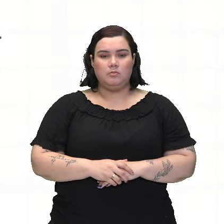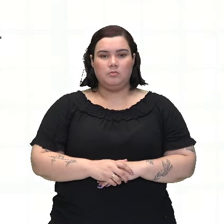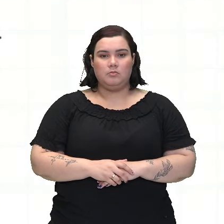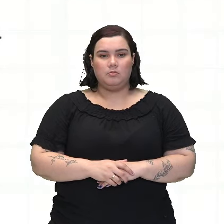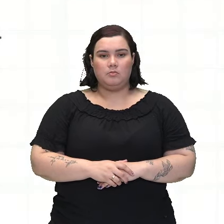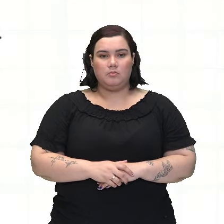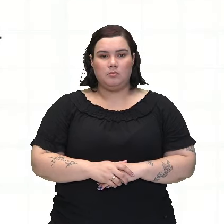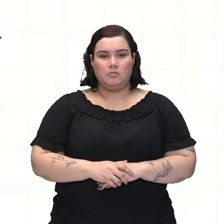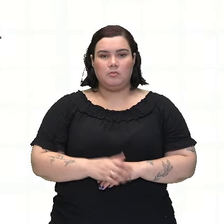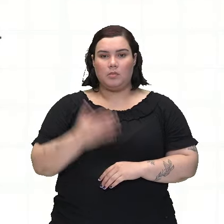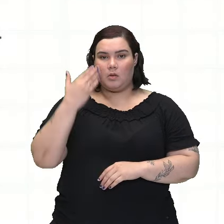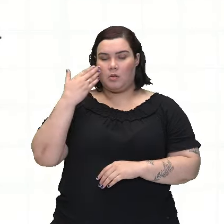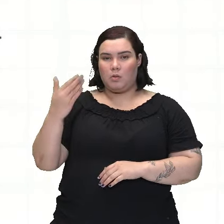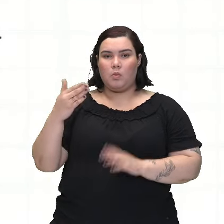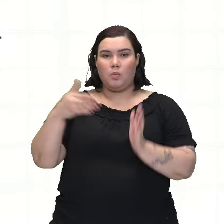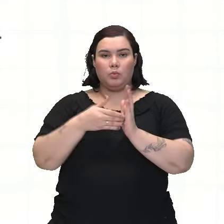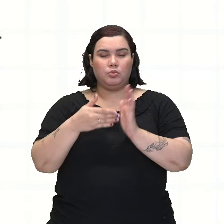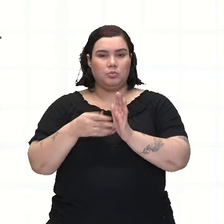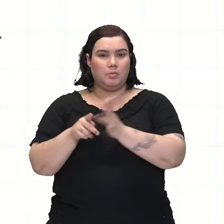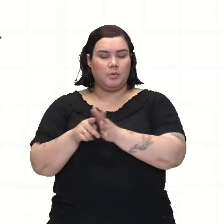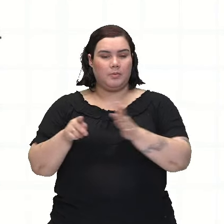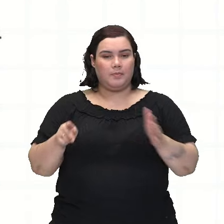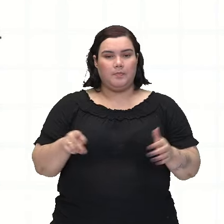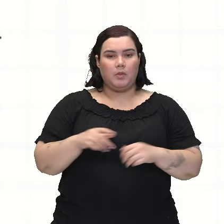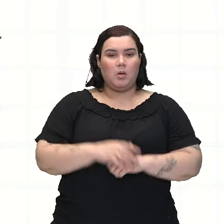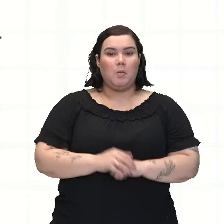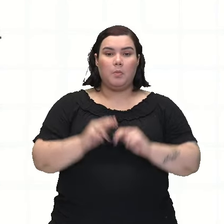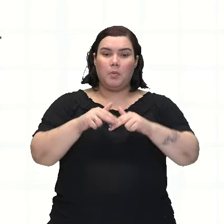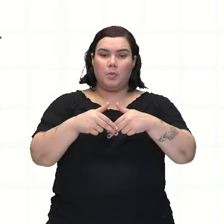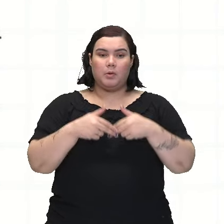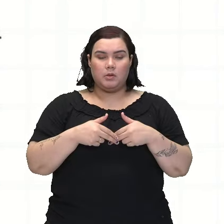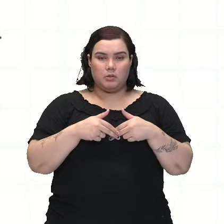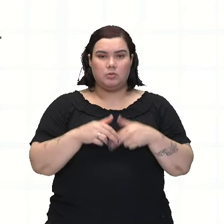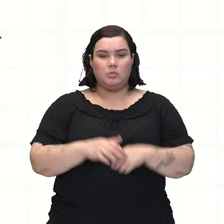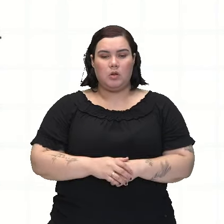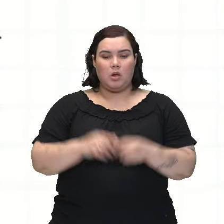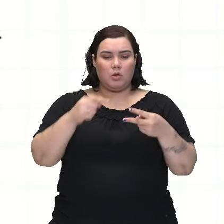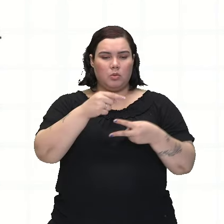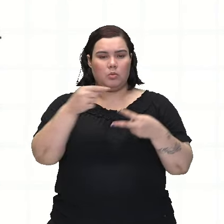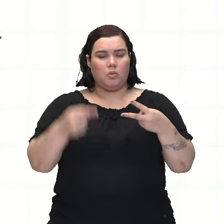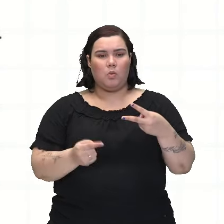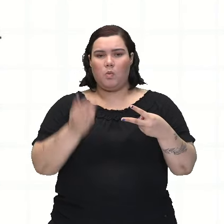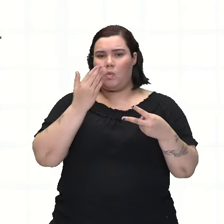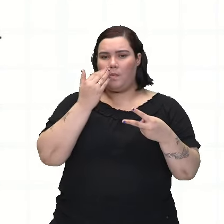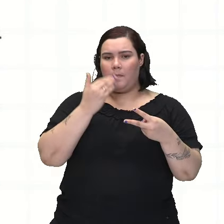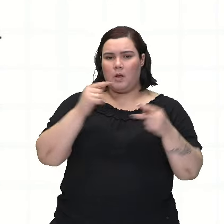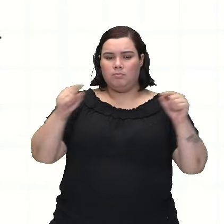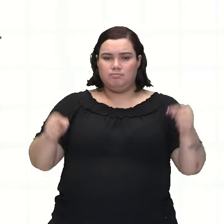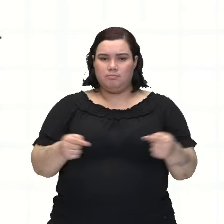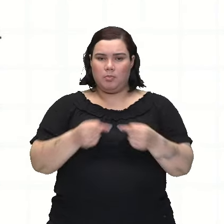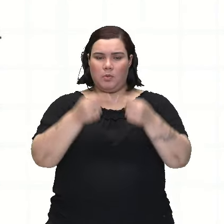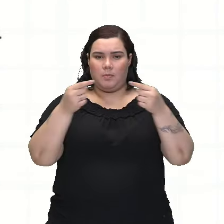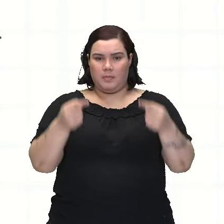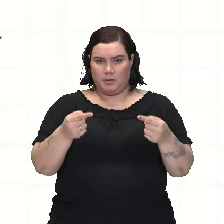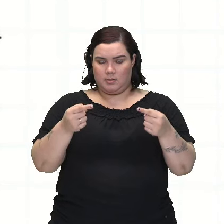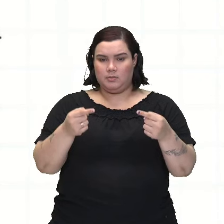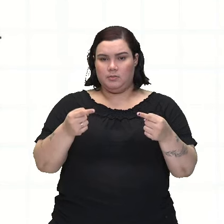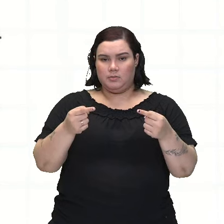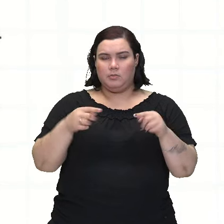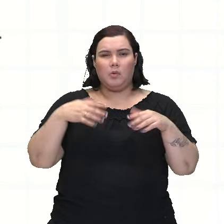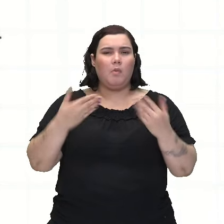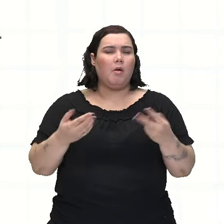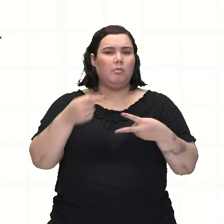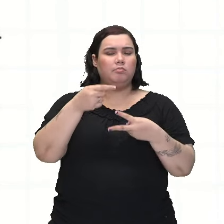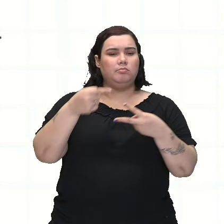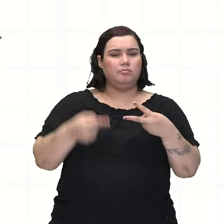Portanto, começando aqui, a combinação desses dois elementos. Quais são esses dois